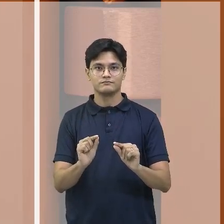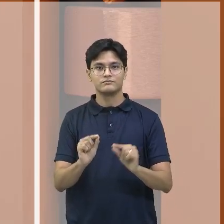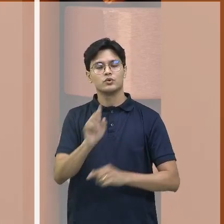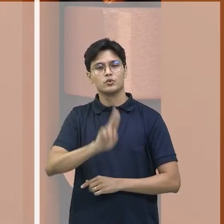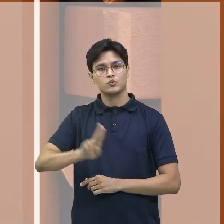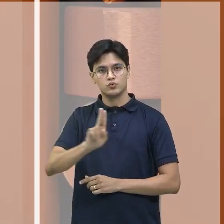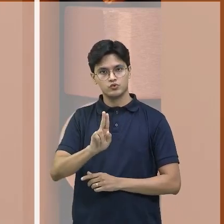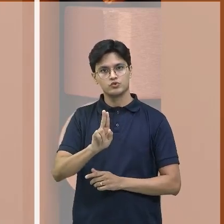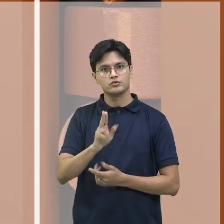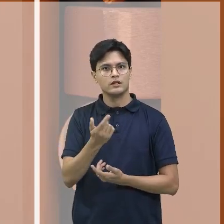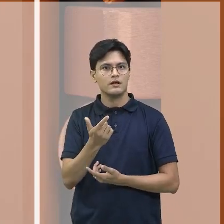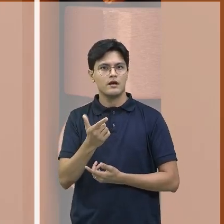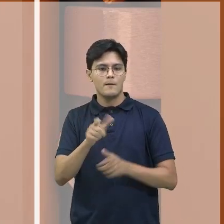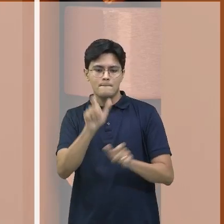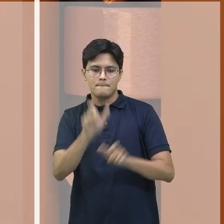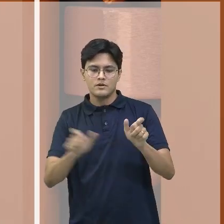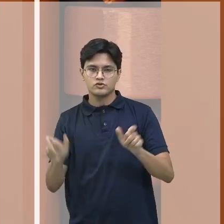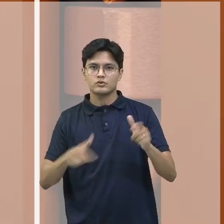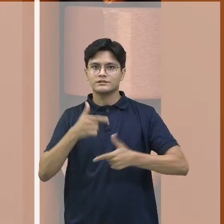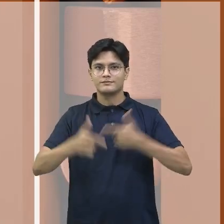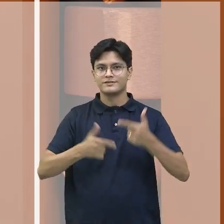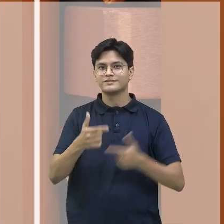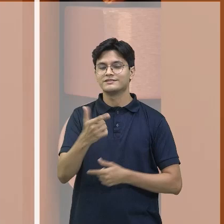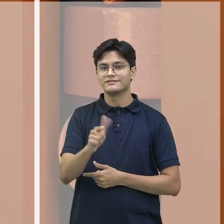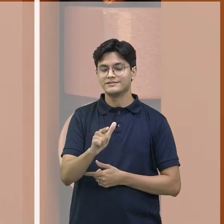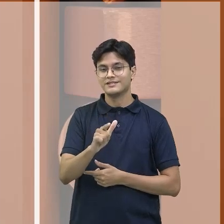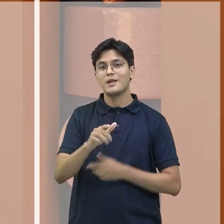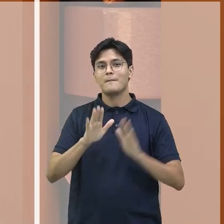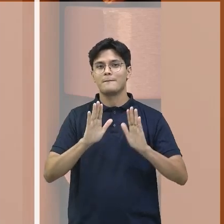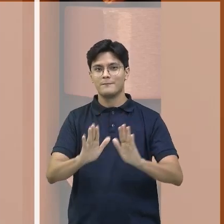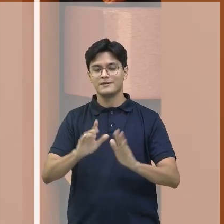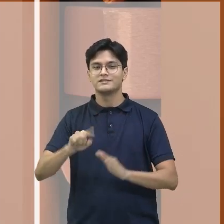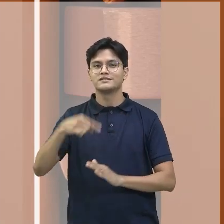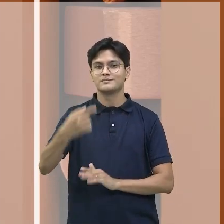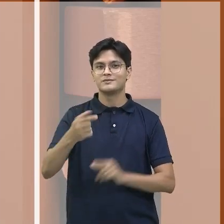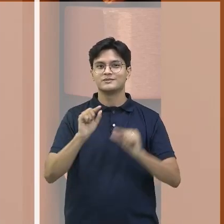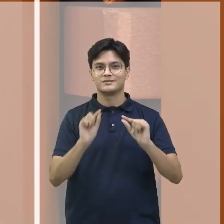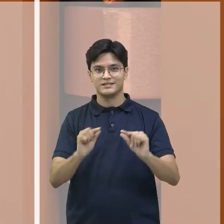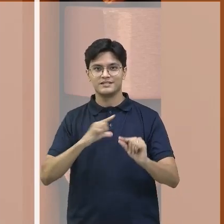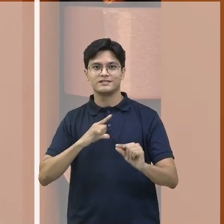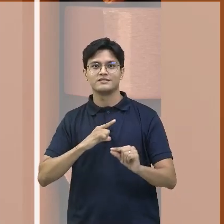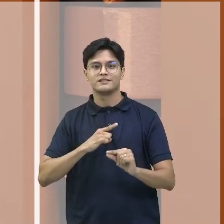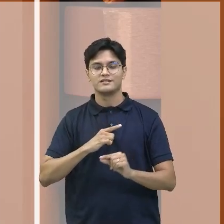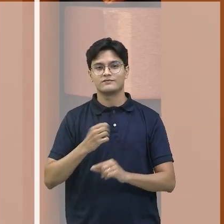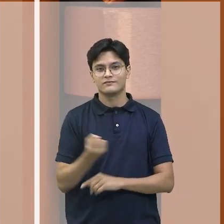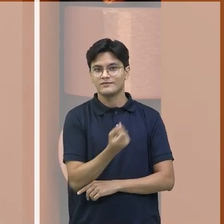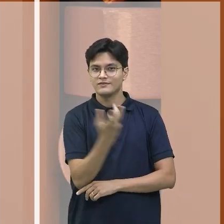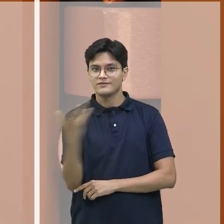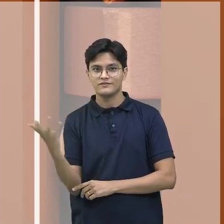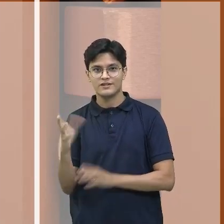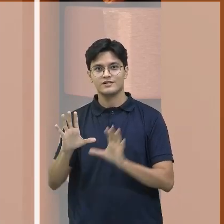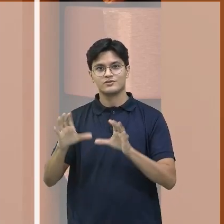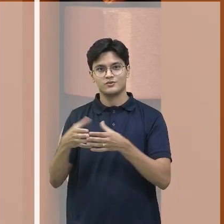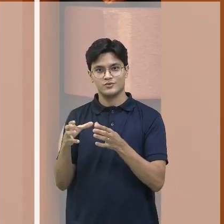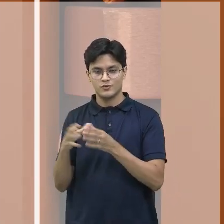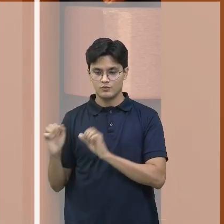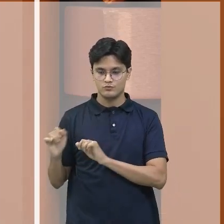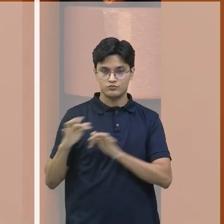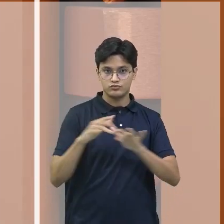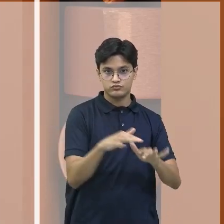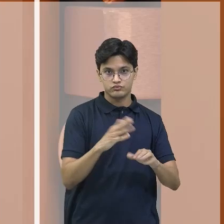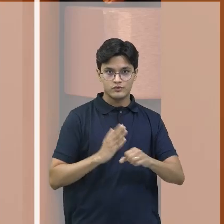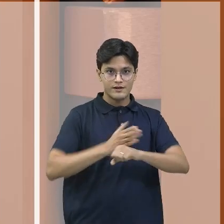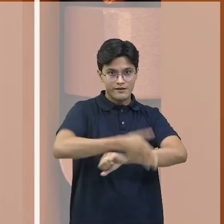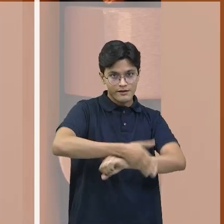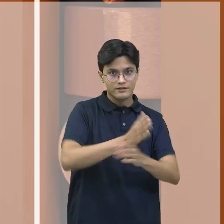num primeiro momento, claro, pacífico. Mas depois nós vamos ver que várias hordes bárbaras adentram, então, as